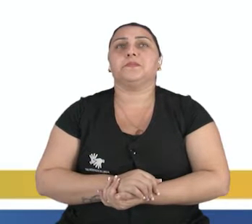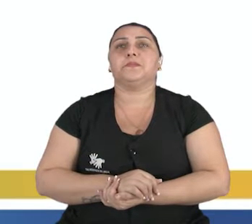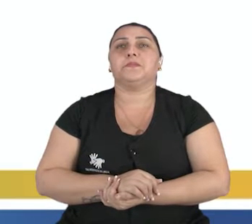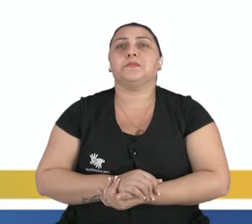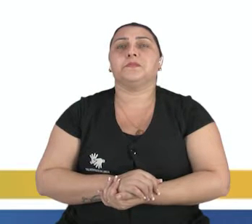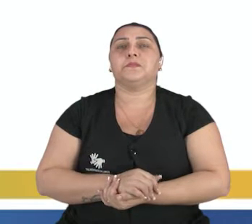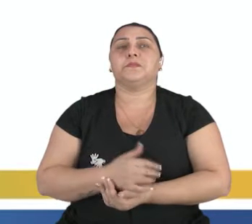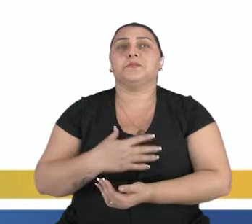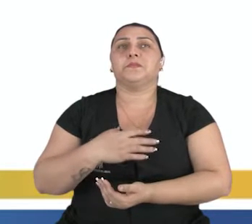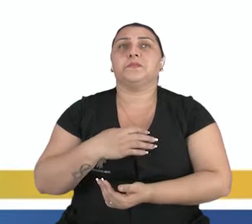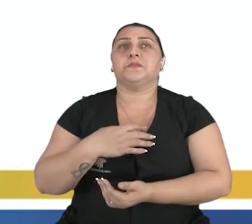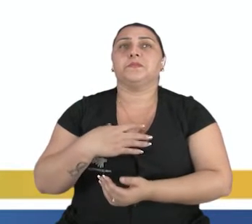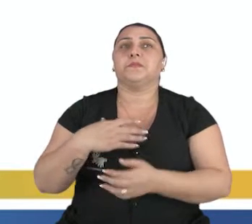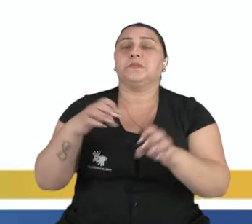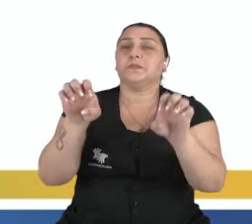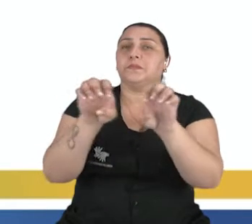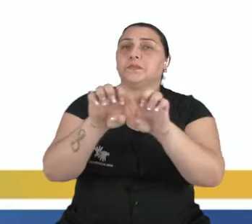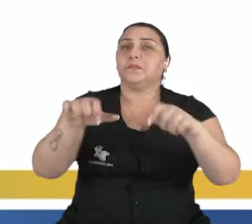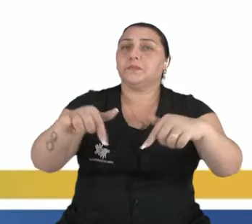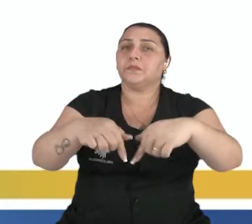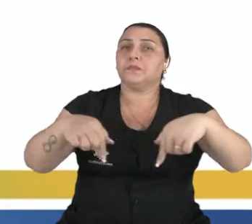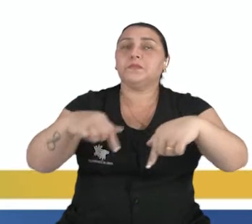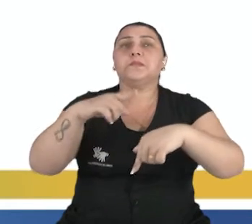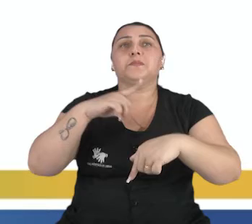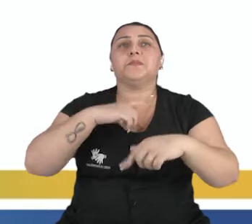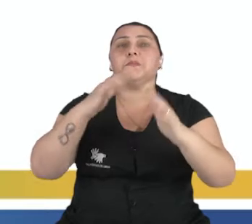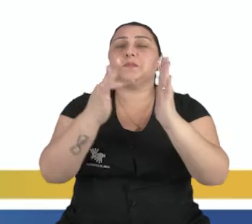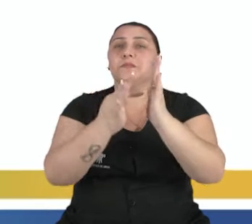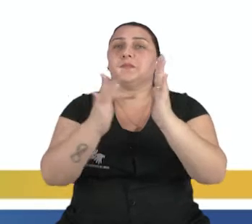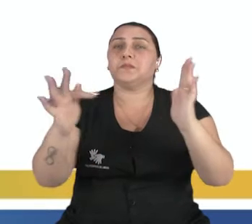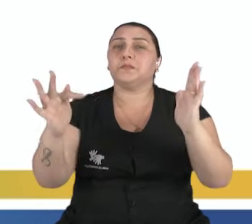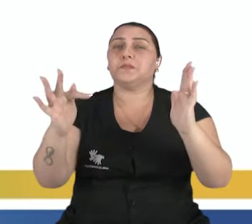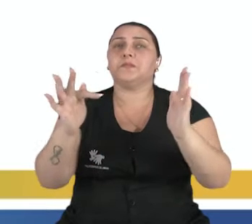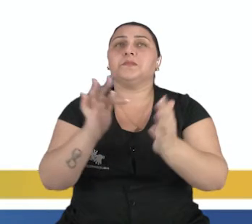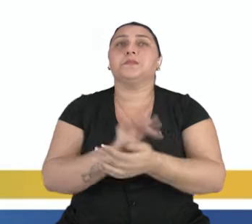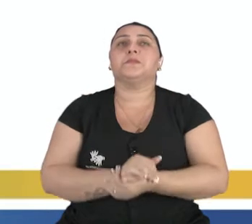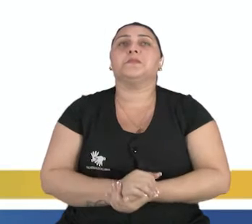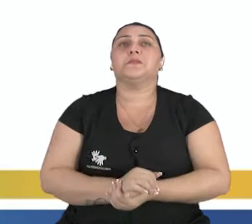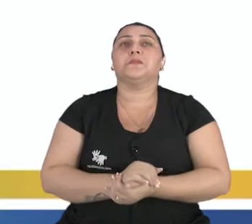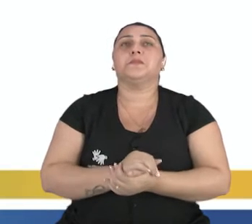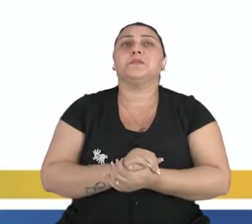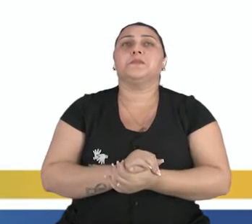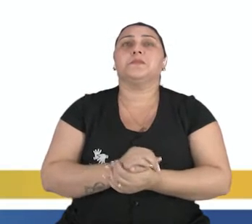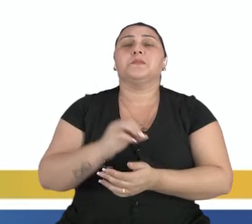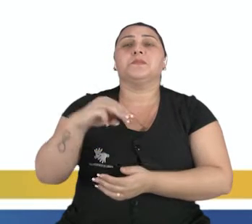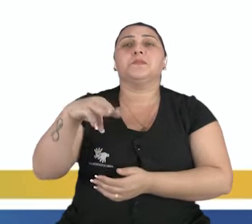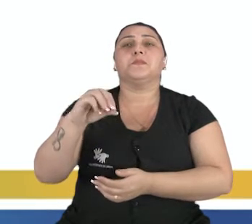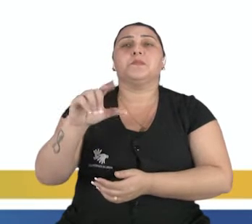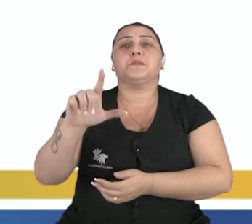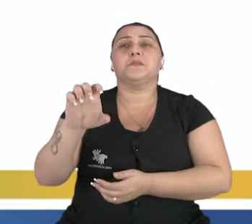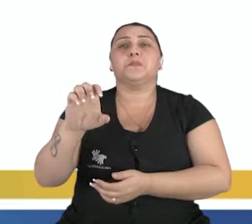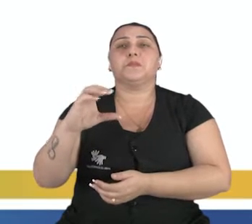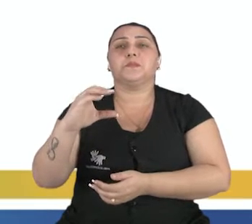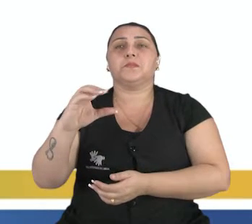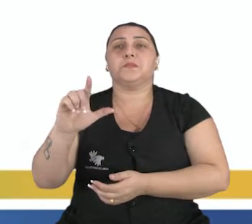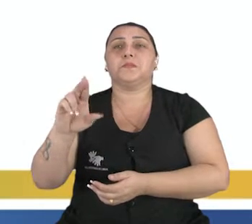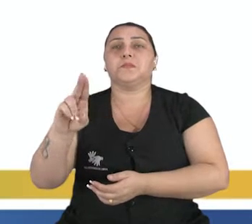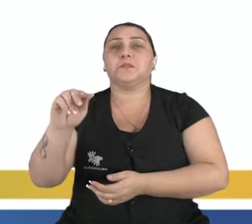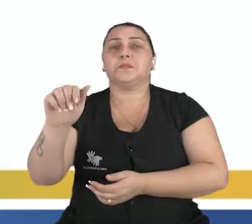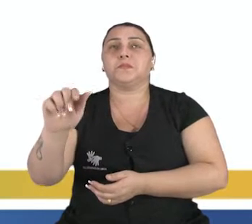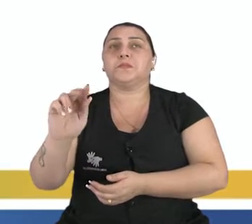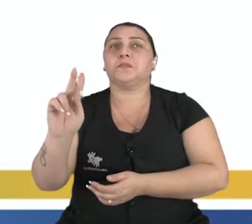Então, na equação química, ela possui uma fórmula, né? A fórmula molecular que nós temos aqui como o